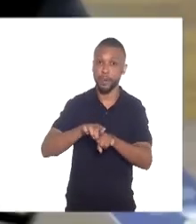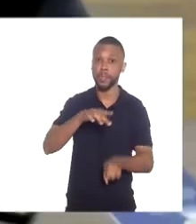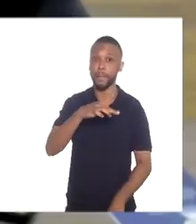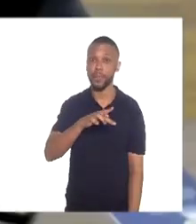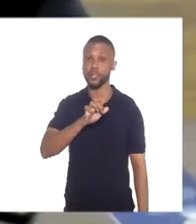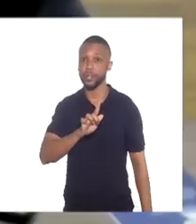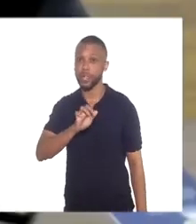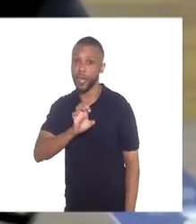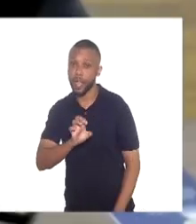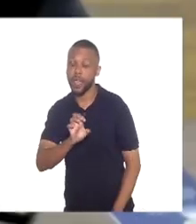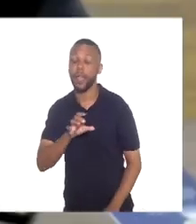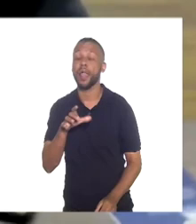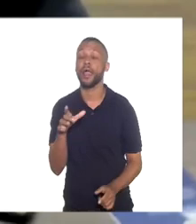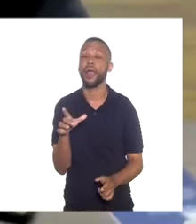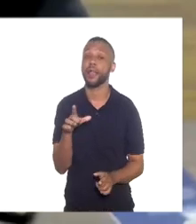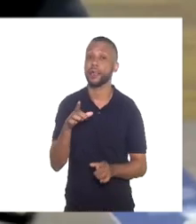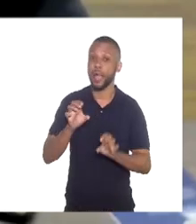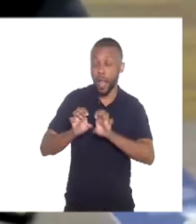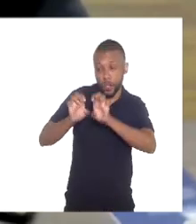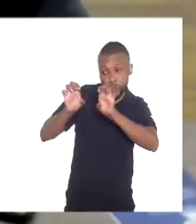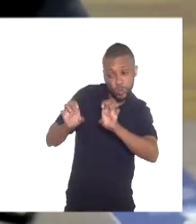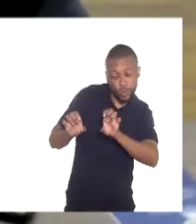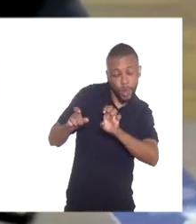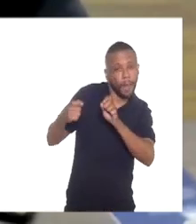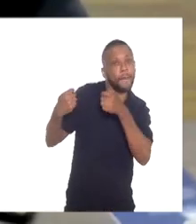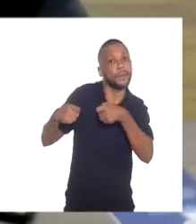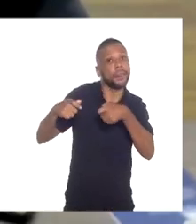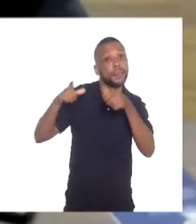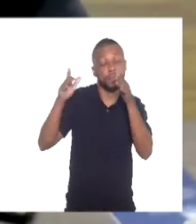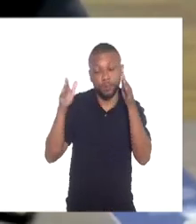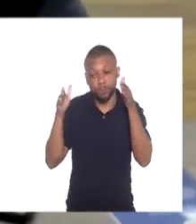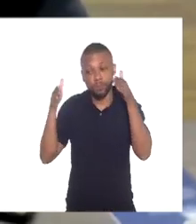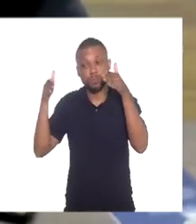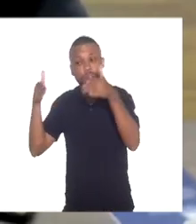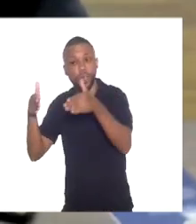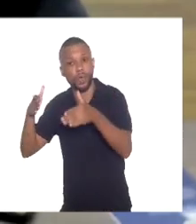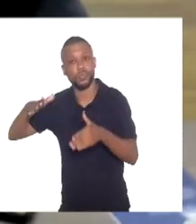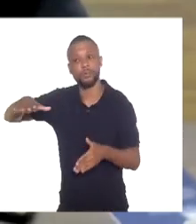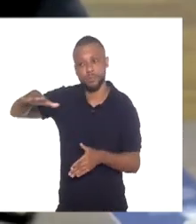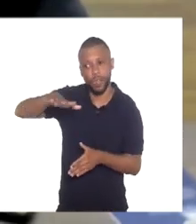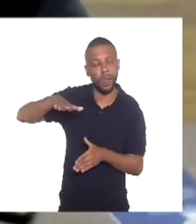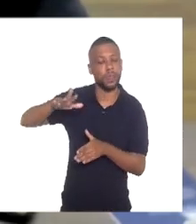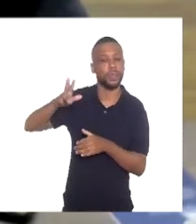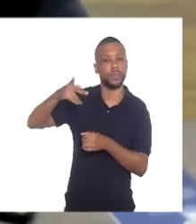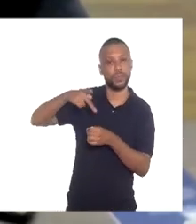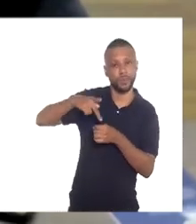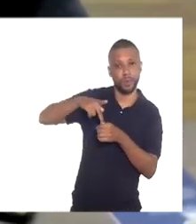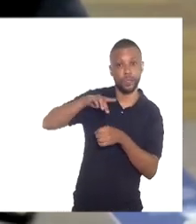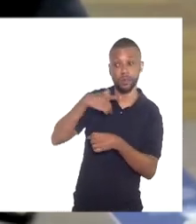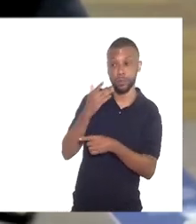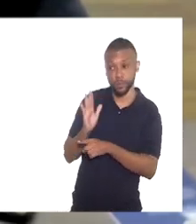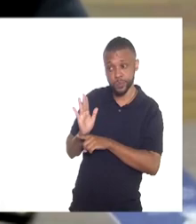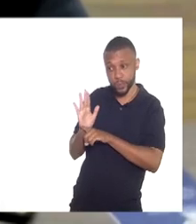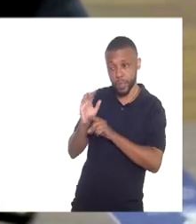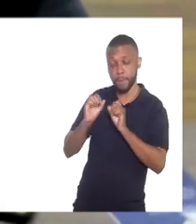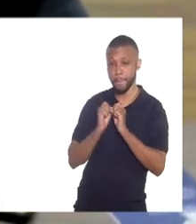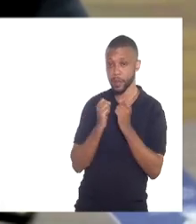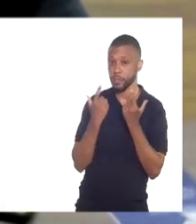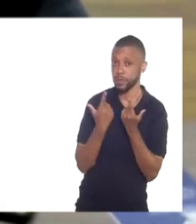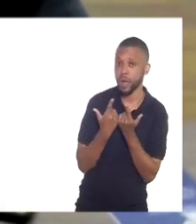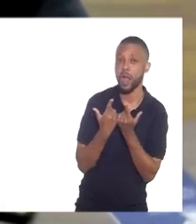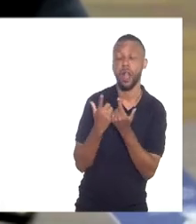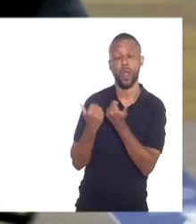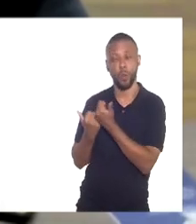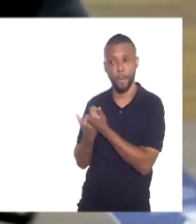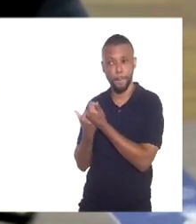precisa ter uma estrutura voltada para esse setor de petróleo. Eu acho que a contribuição nossa pela Assembleia, com assessoria fiscal...